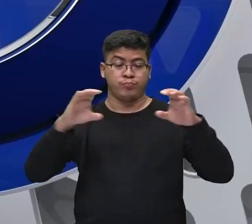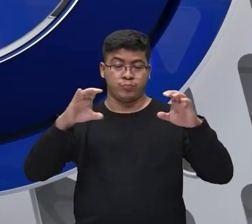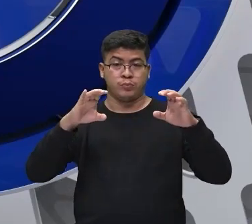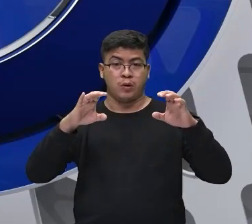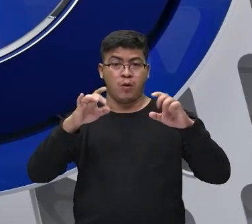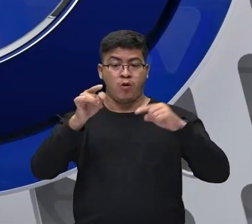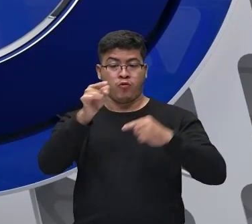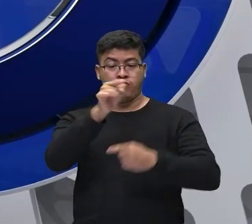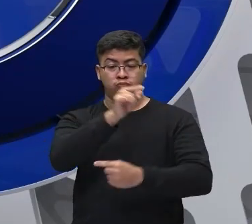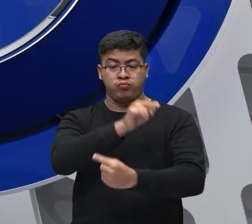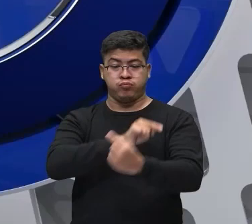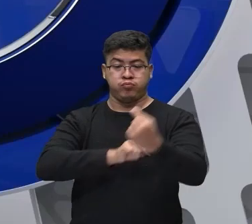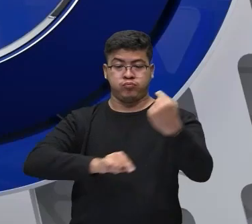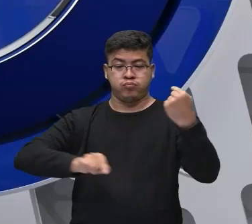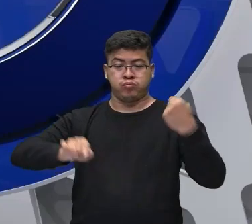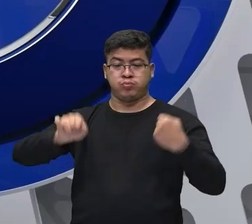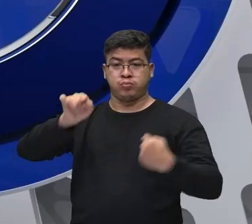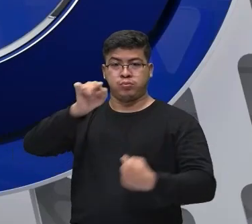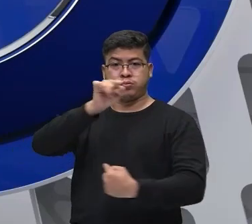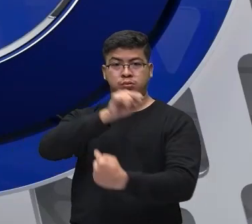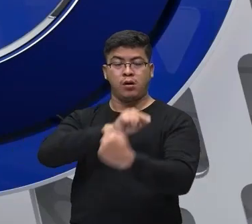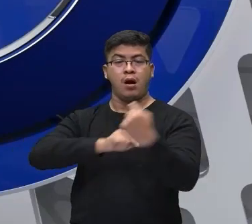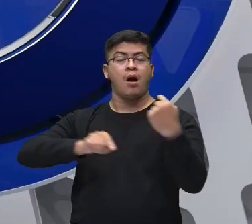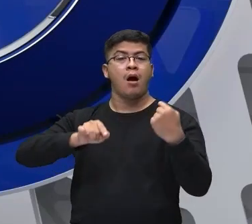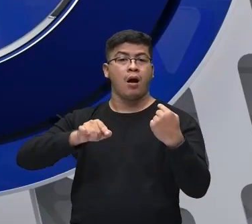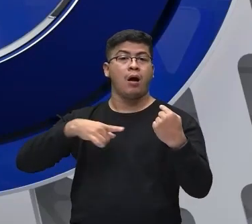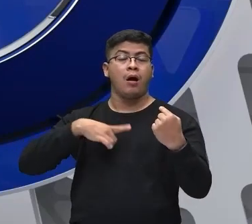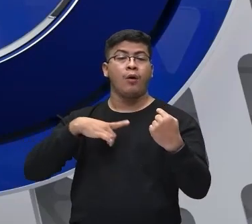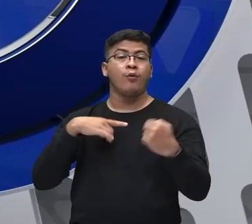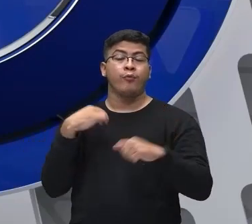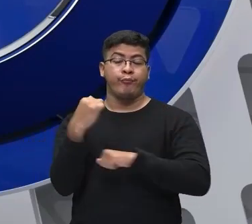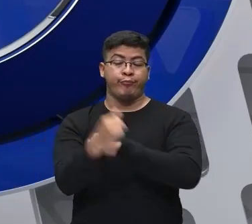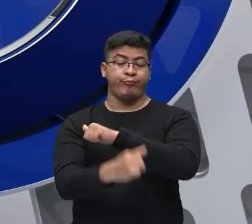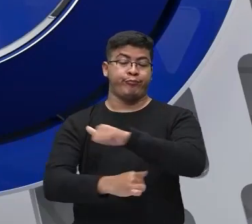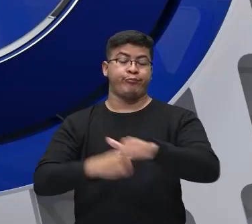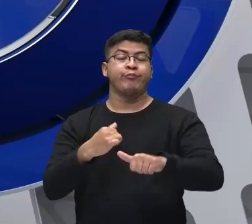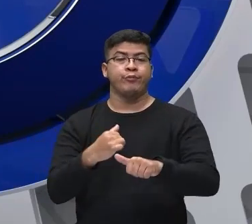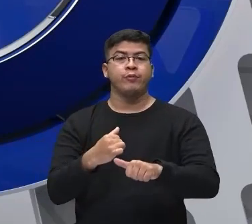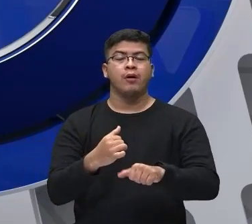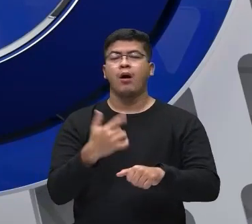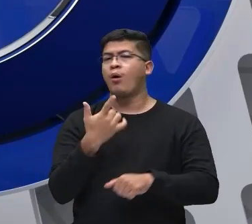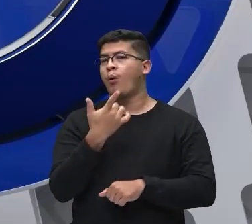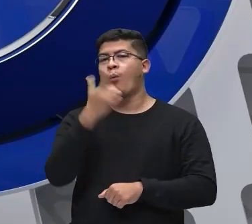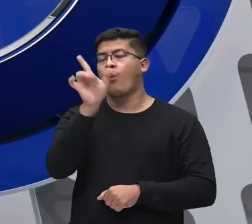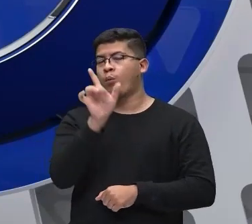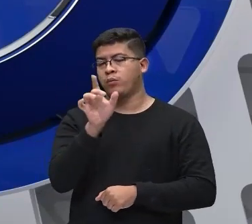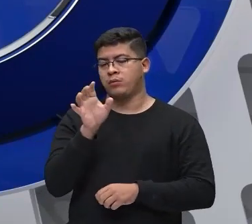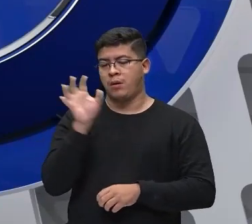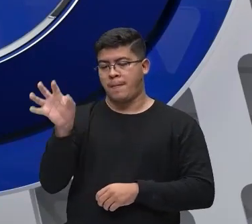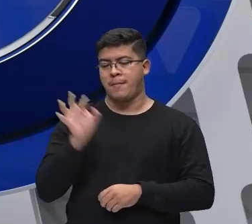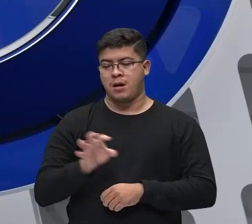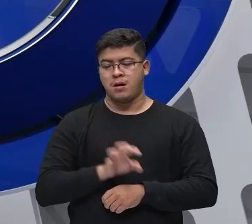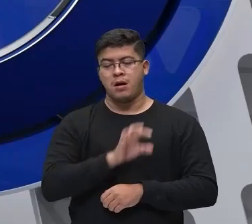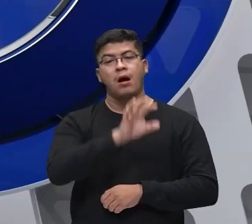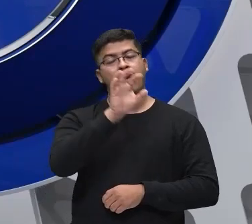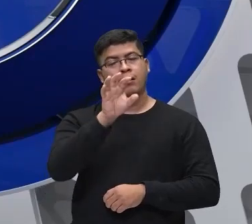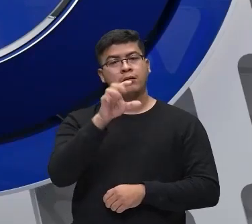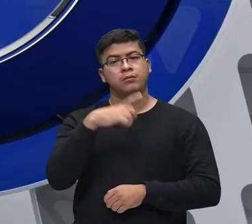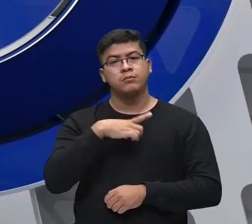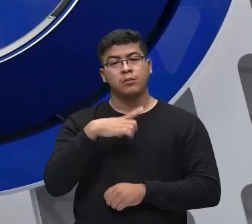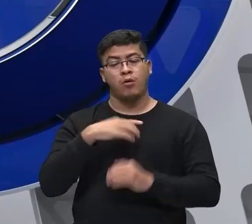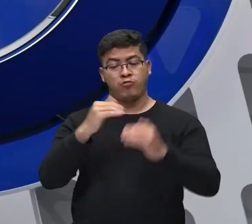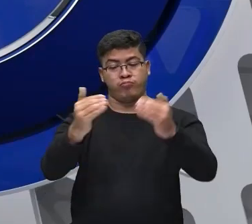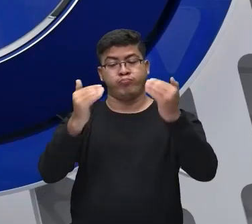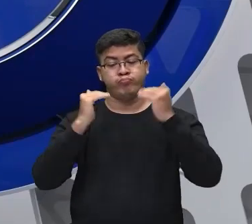ele libera o ar frio para outras extensões, para outras partes da geladeira, para a parte inferior